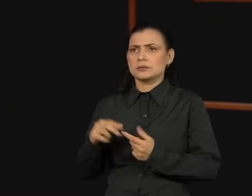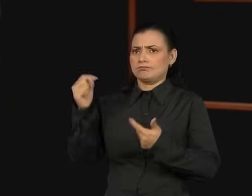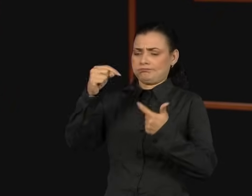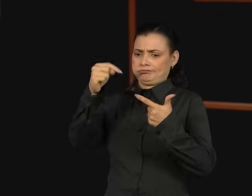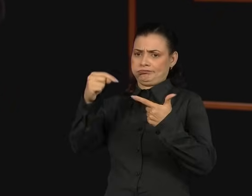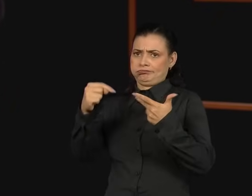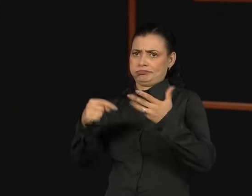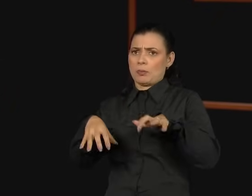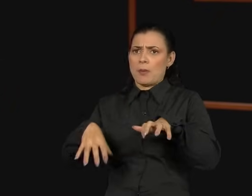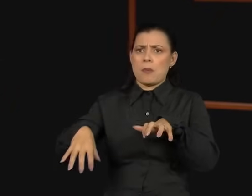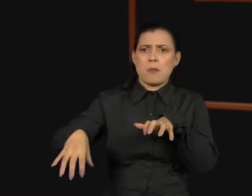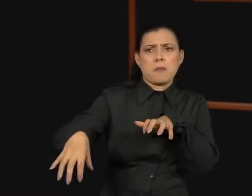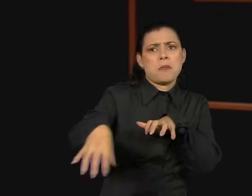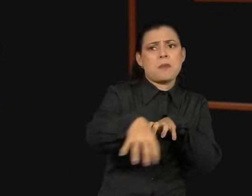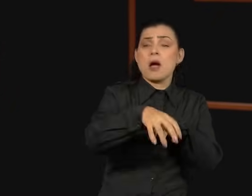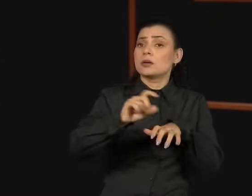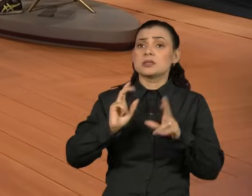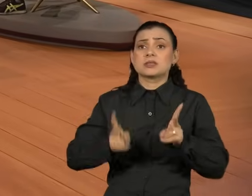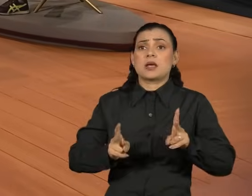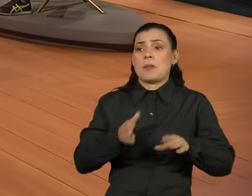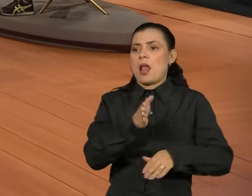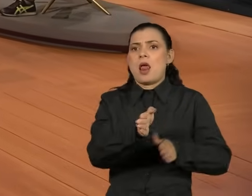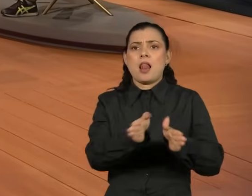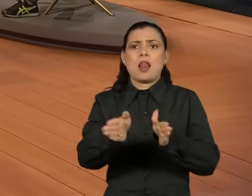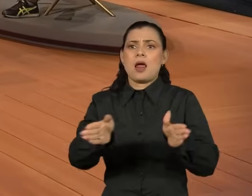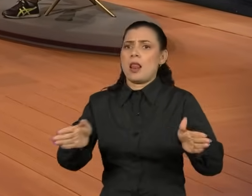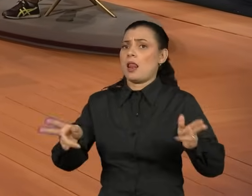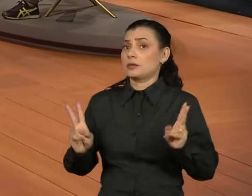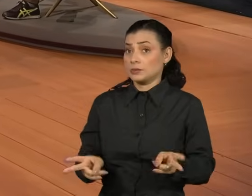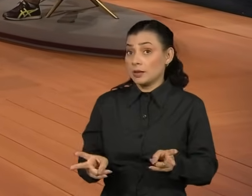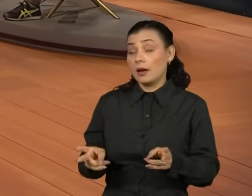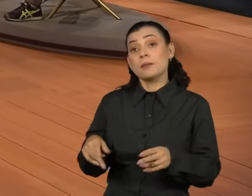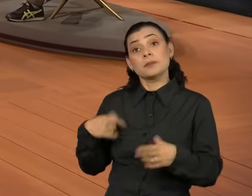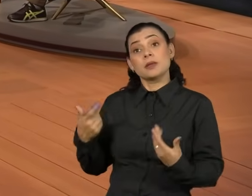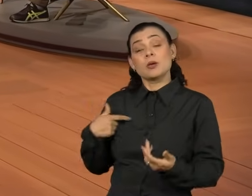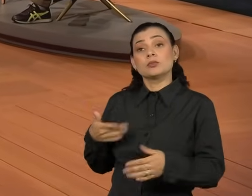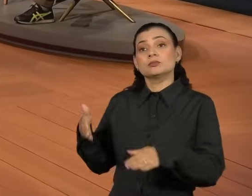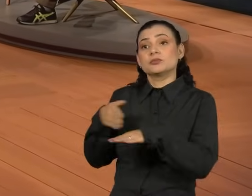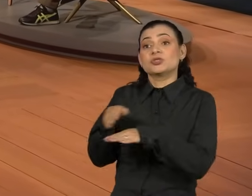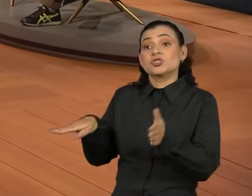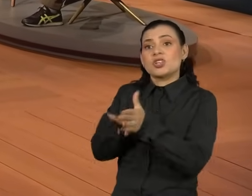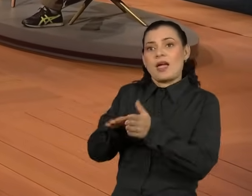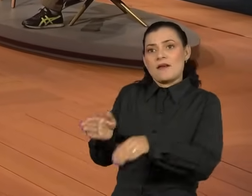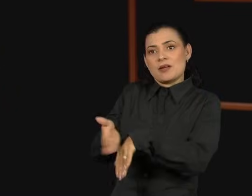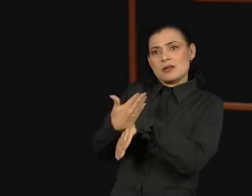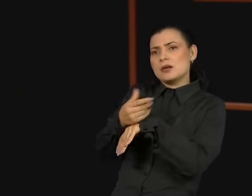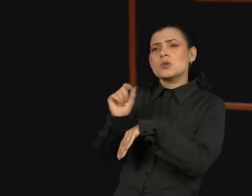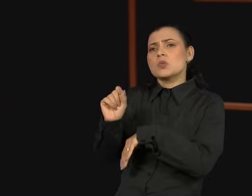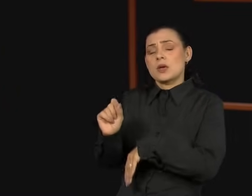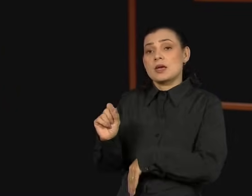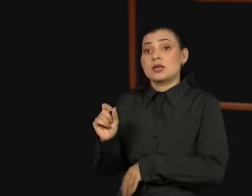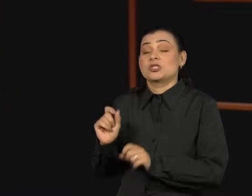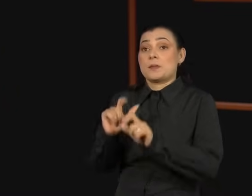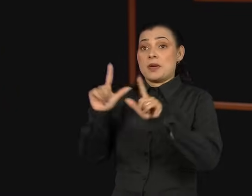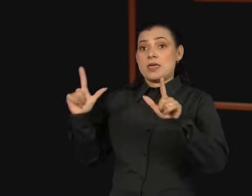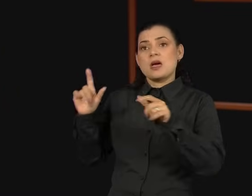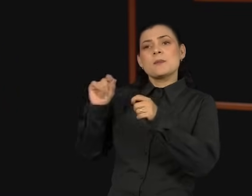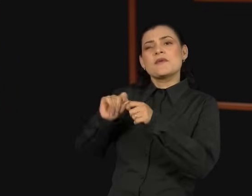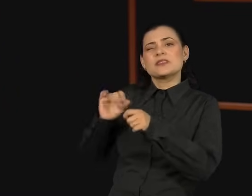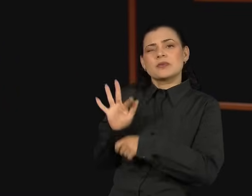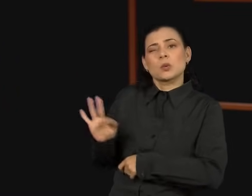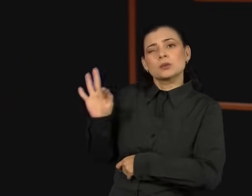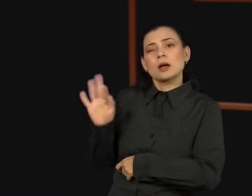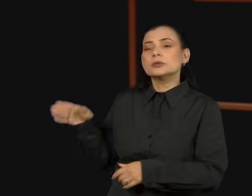que a gente vivia. Então, eu chegava de manhã para fazer as aulas do curso, né, de